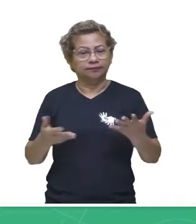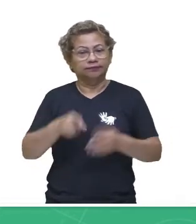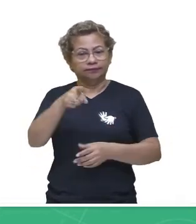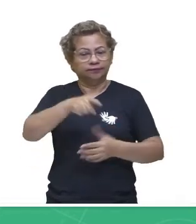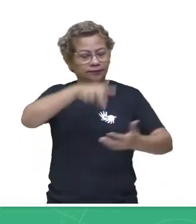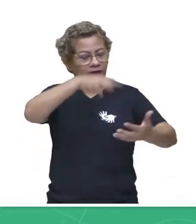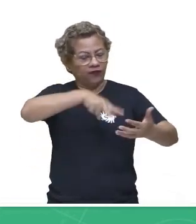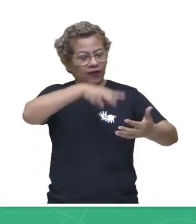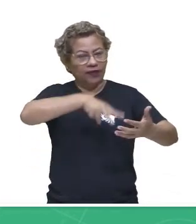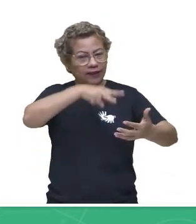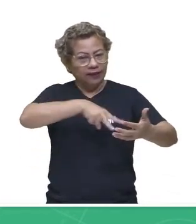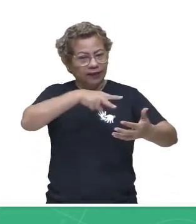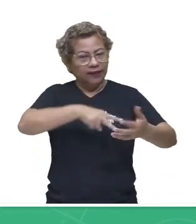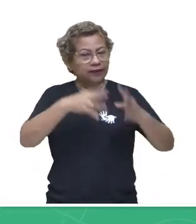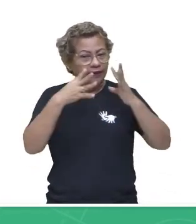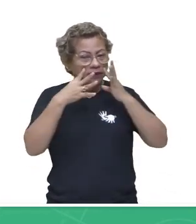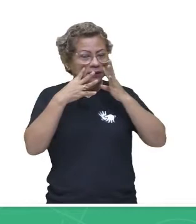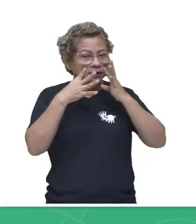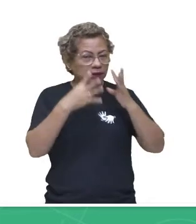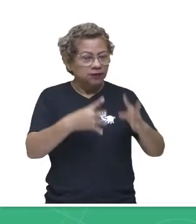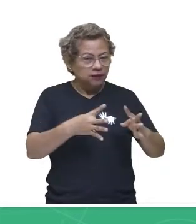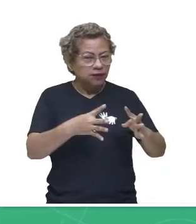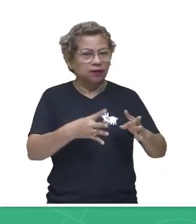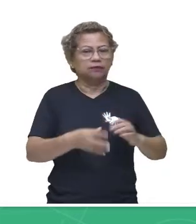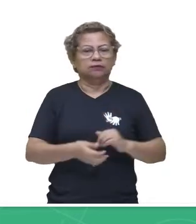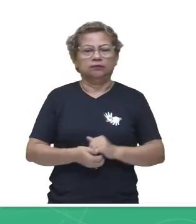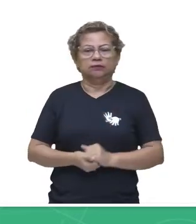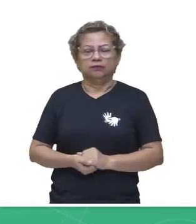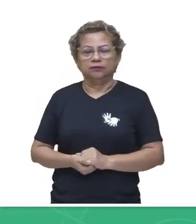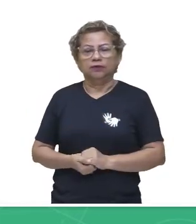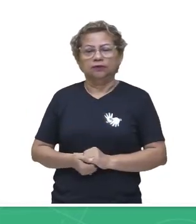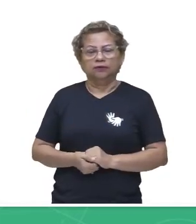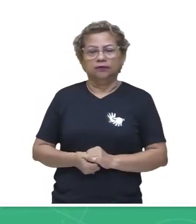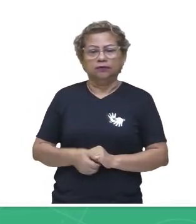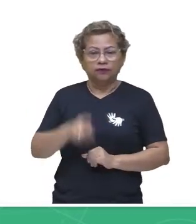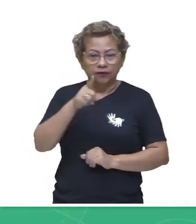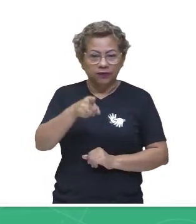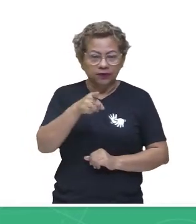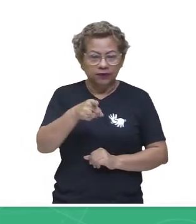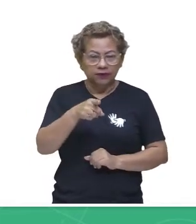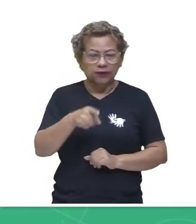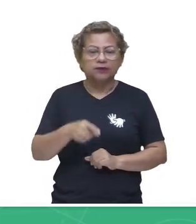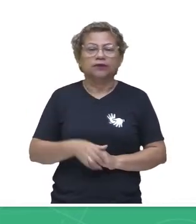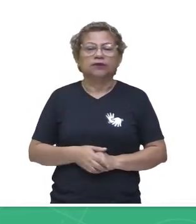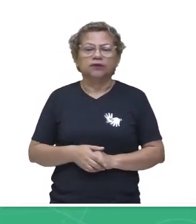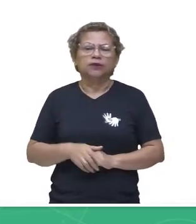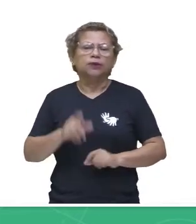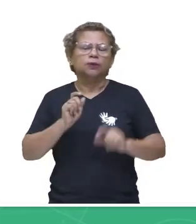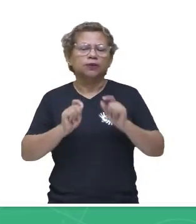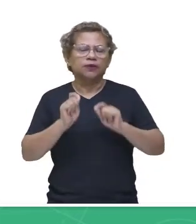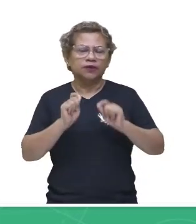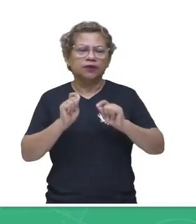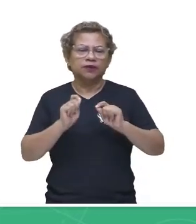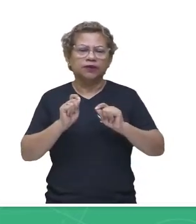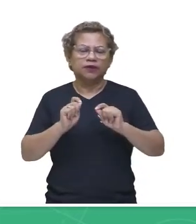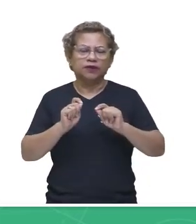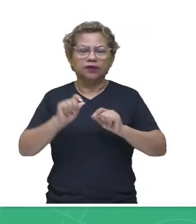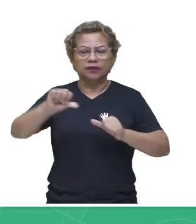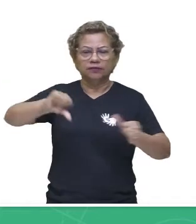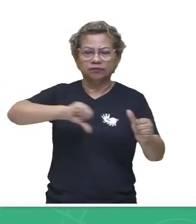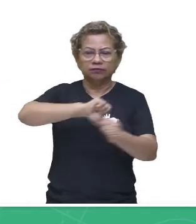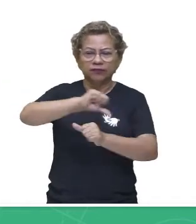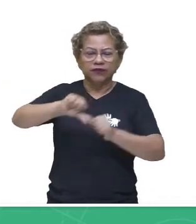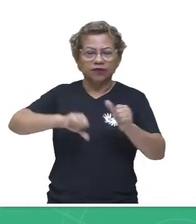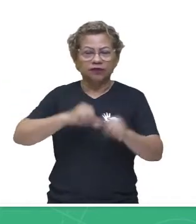a pouco começa a aparecer, mas só fazendo o comentário que vocês devem lembrar o que é esse processo de urbanização